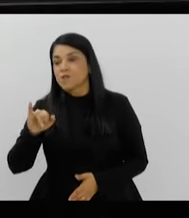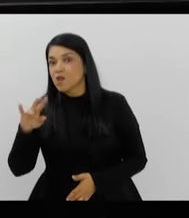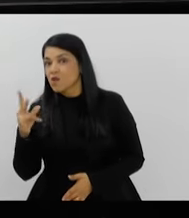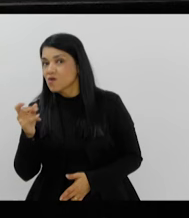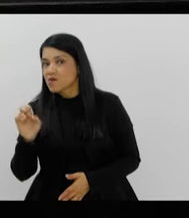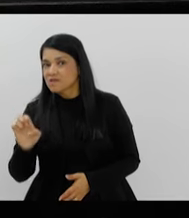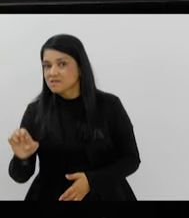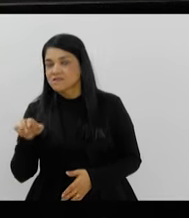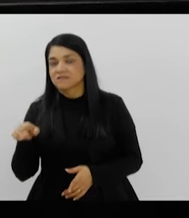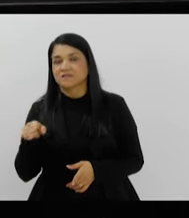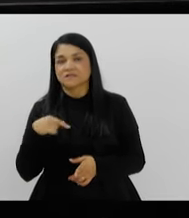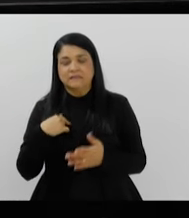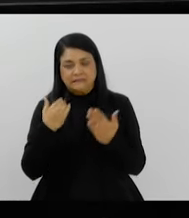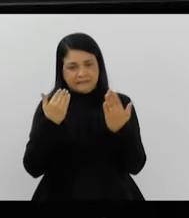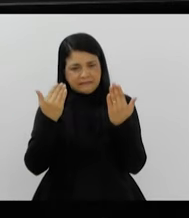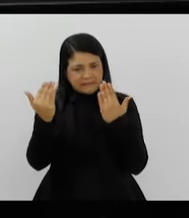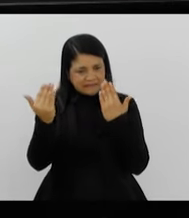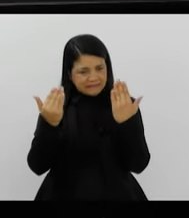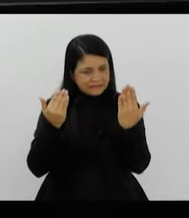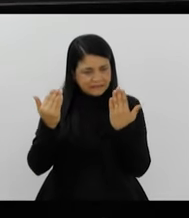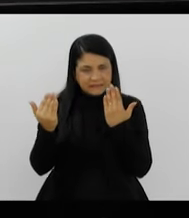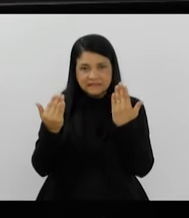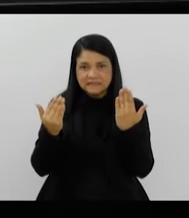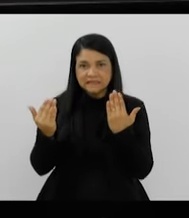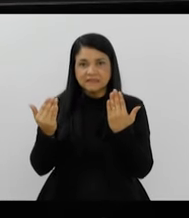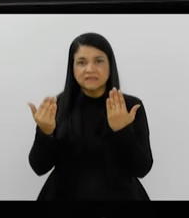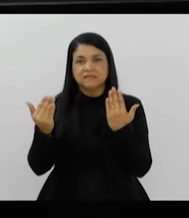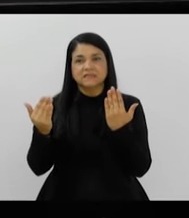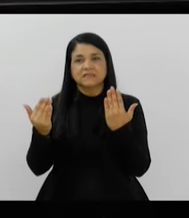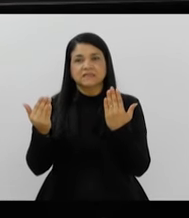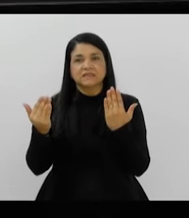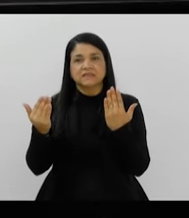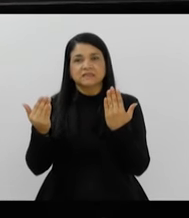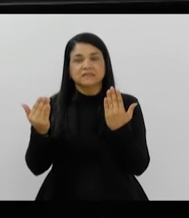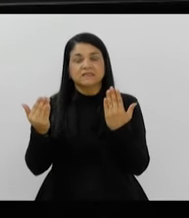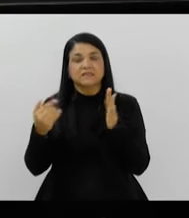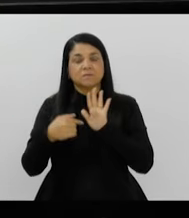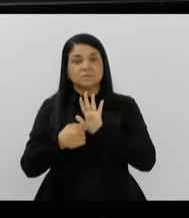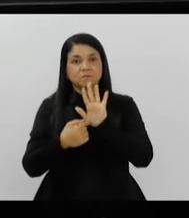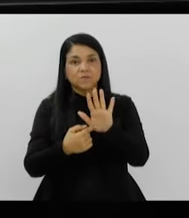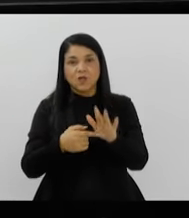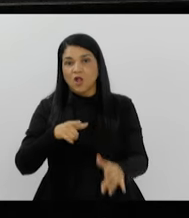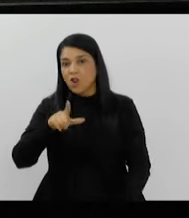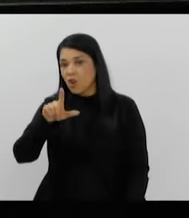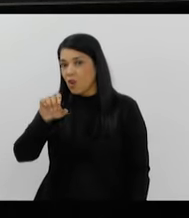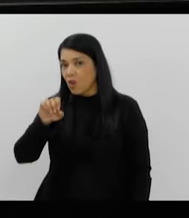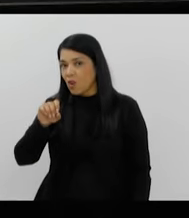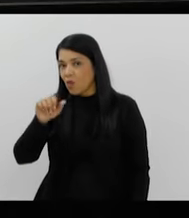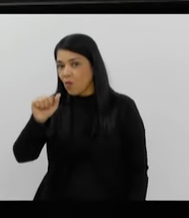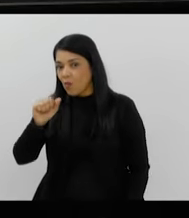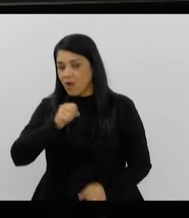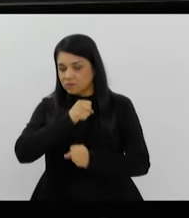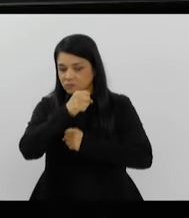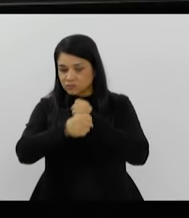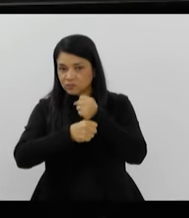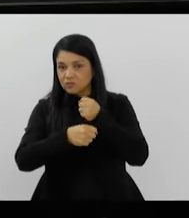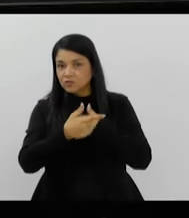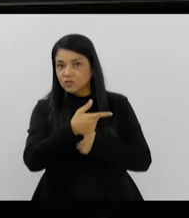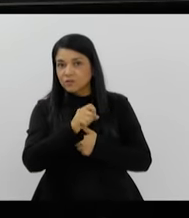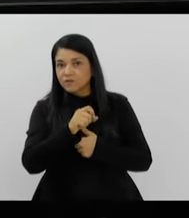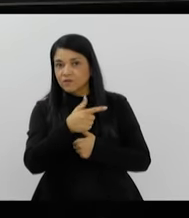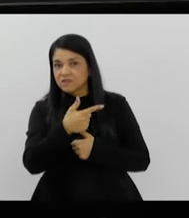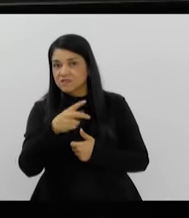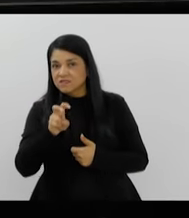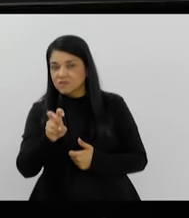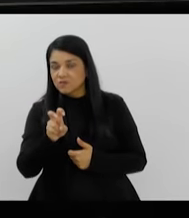nós fazemos um comparativo, né, com a projeção apresentada na LOA para o exercício de 2025,